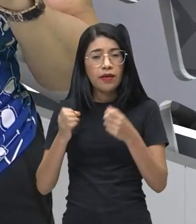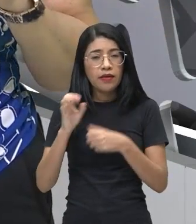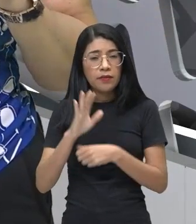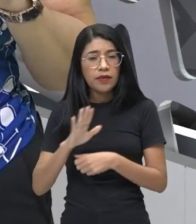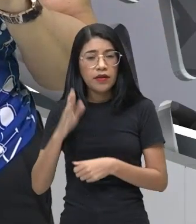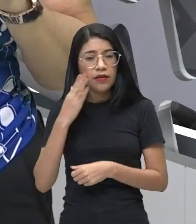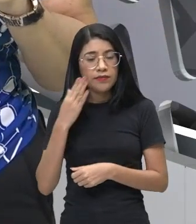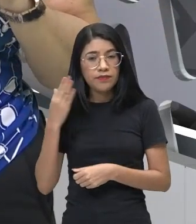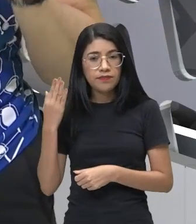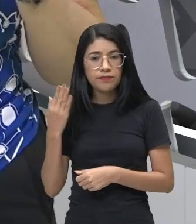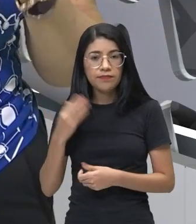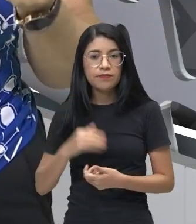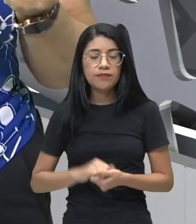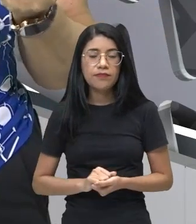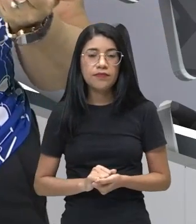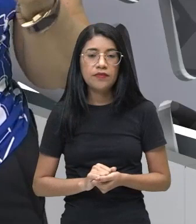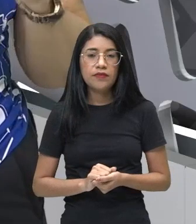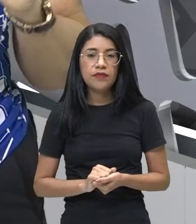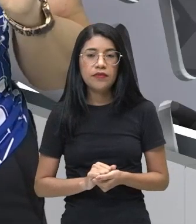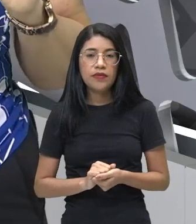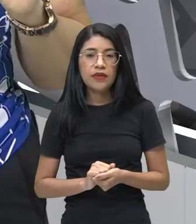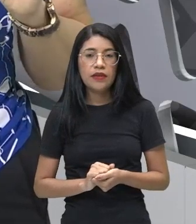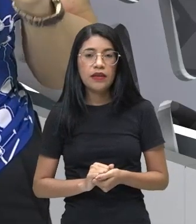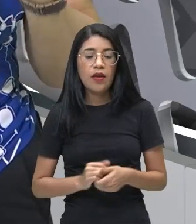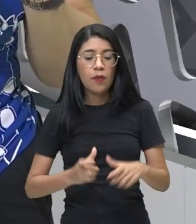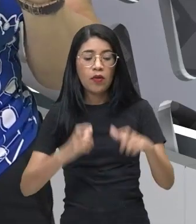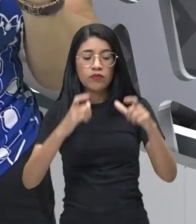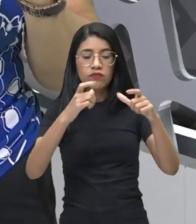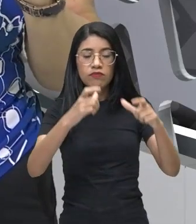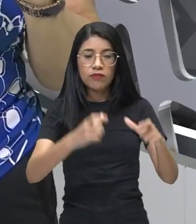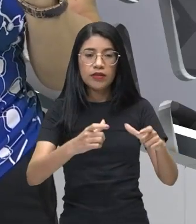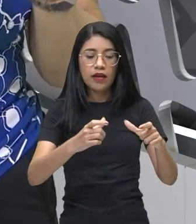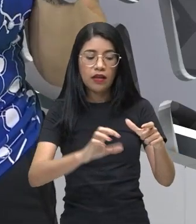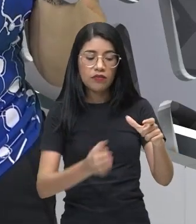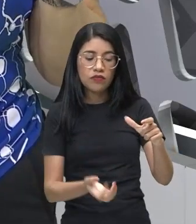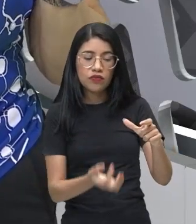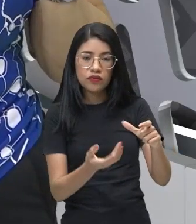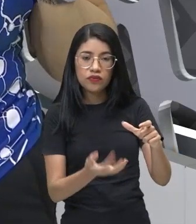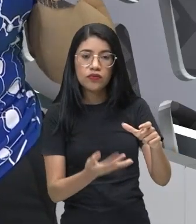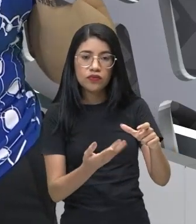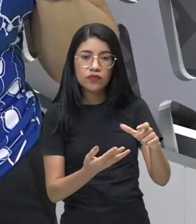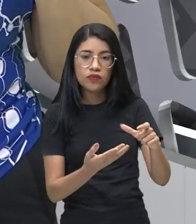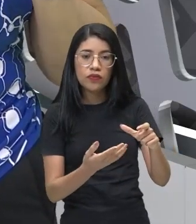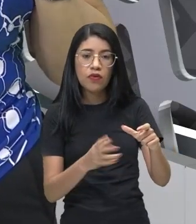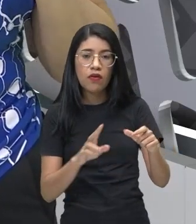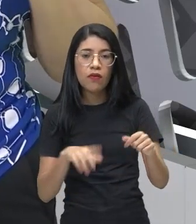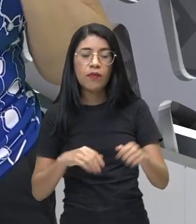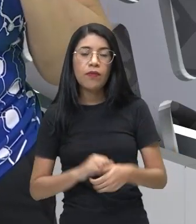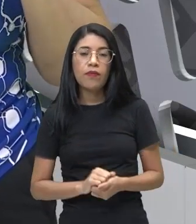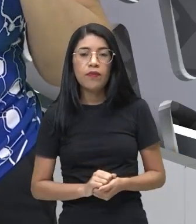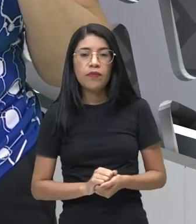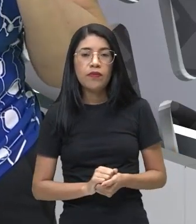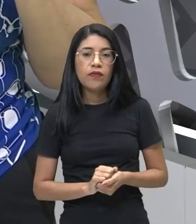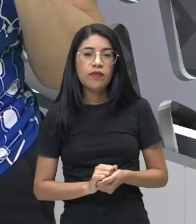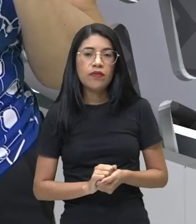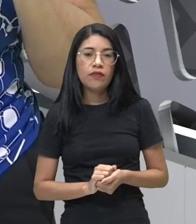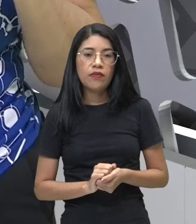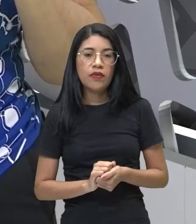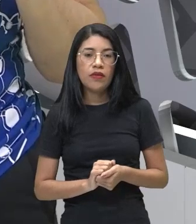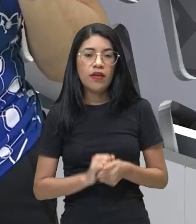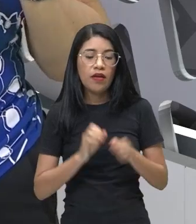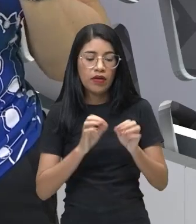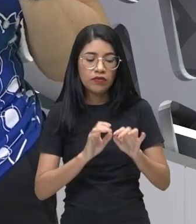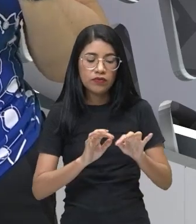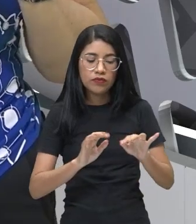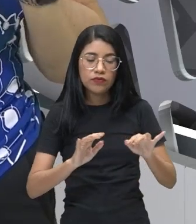estava explicando há pouco. Se eu colocar uma panela para aquecer e ela vai a ocorrer